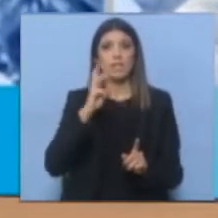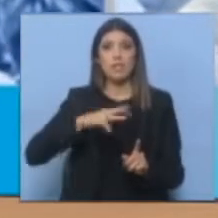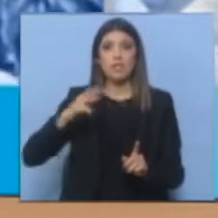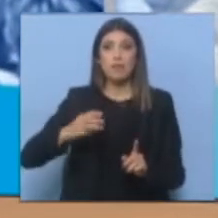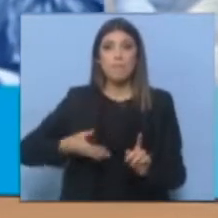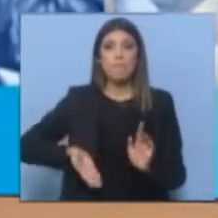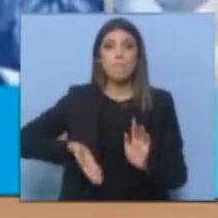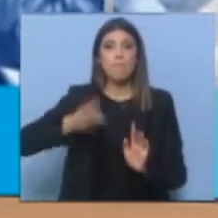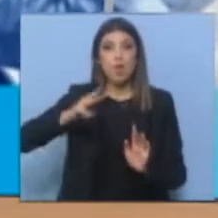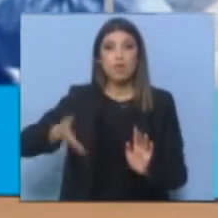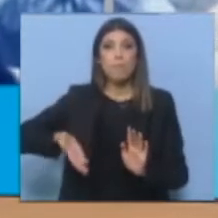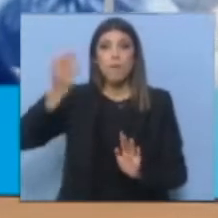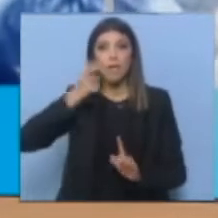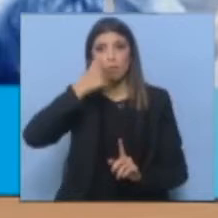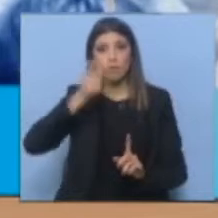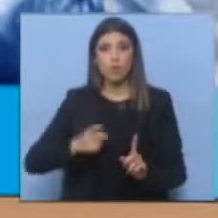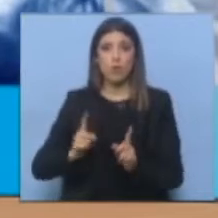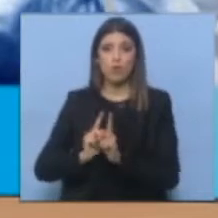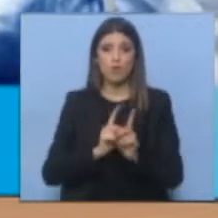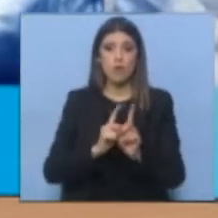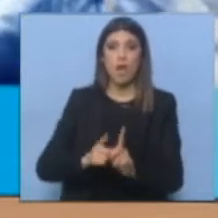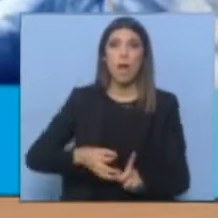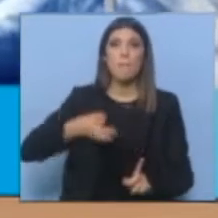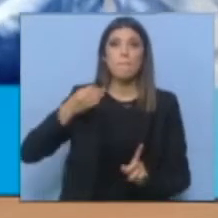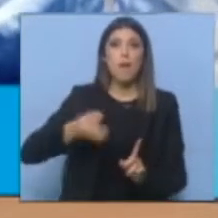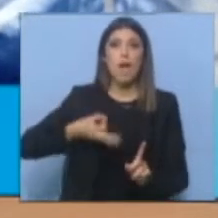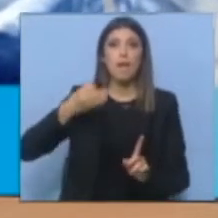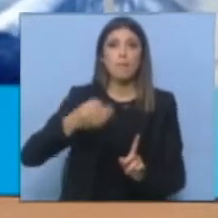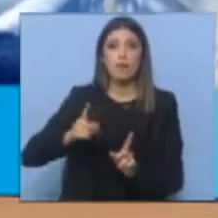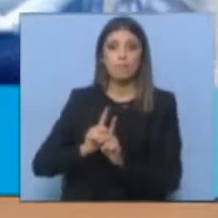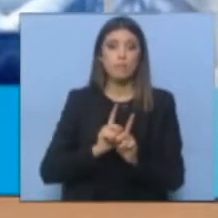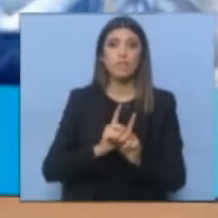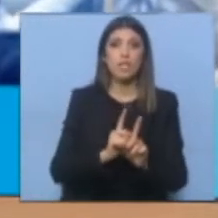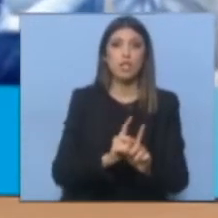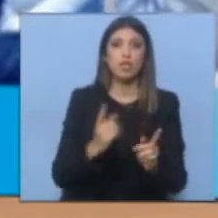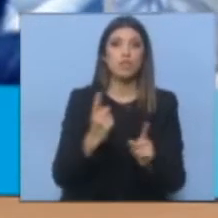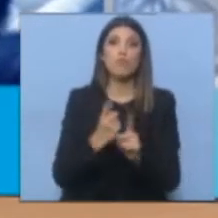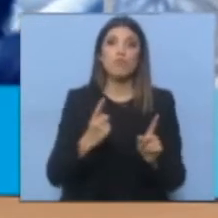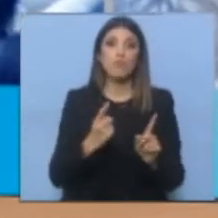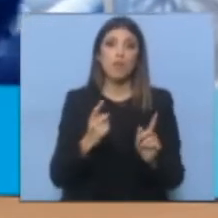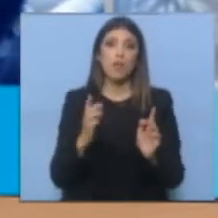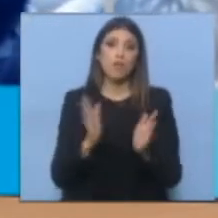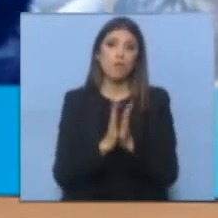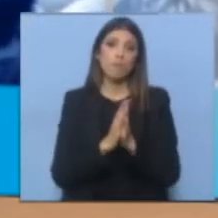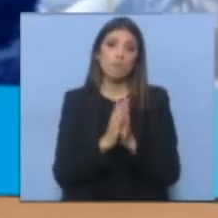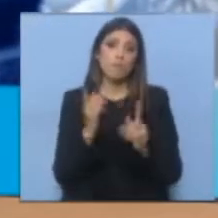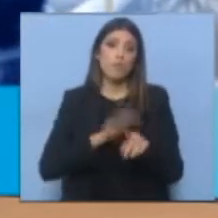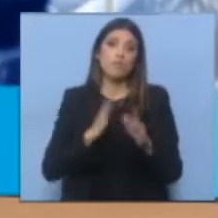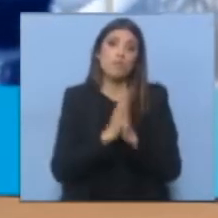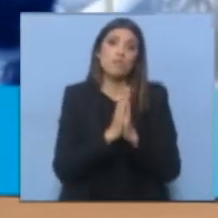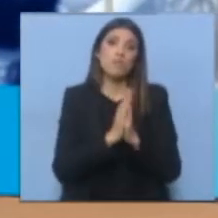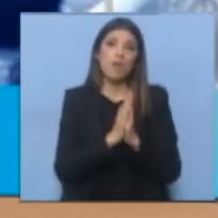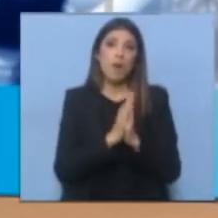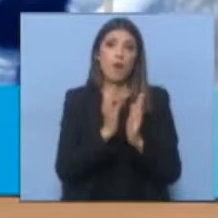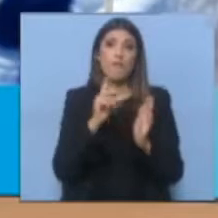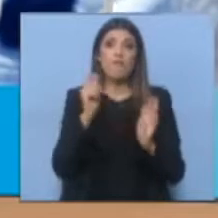mundo. Portanto, há de facto muitos cristãos que todos os dias são perseguidos apenas e só porque têm uma determinada religião, a fé cristã, e que